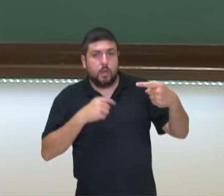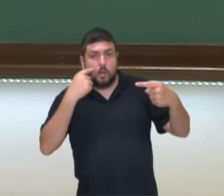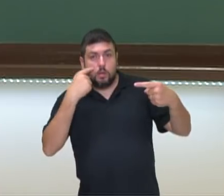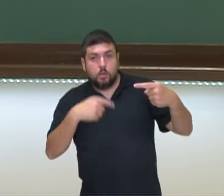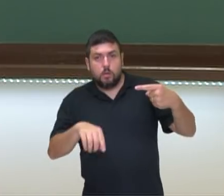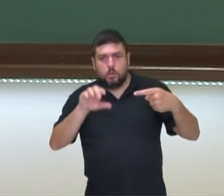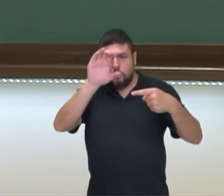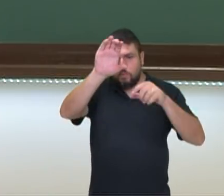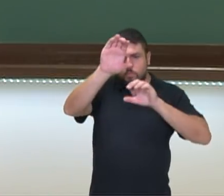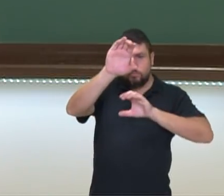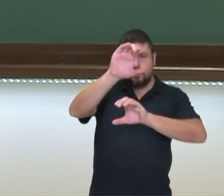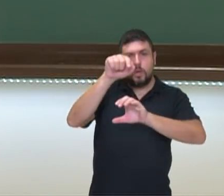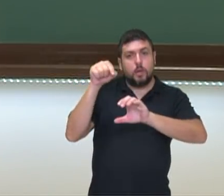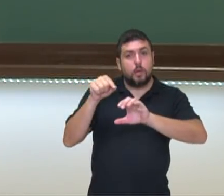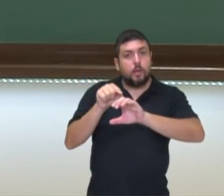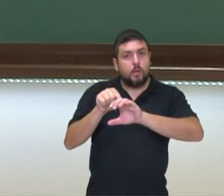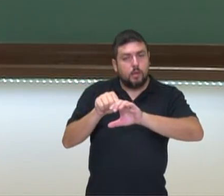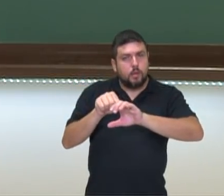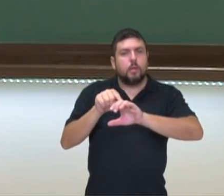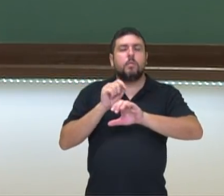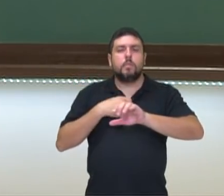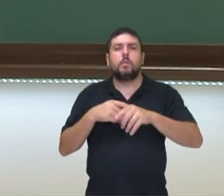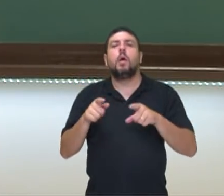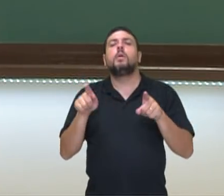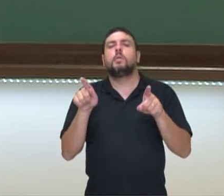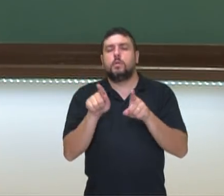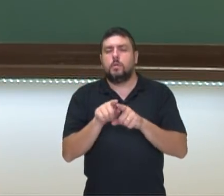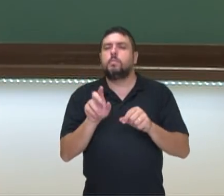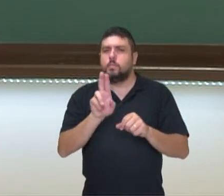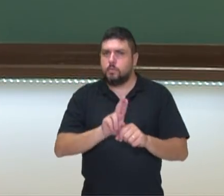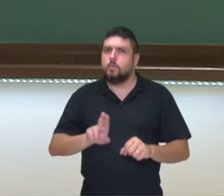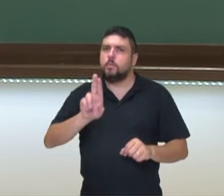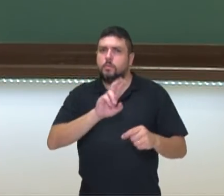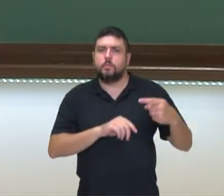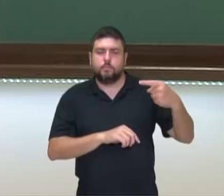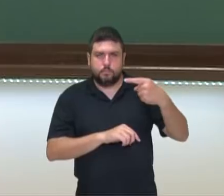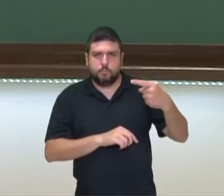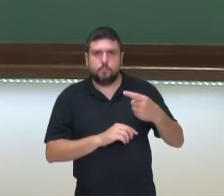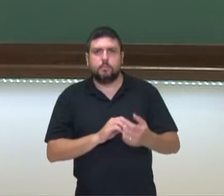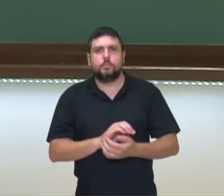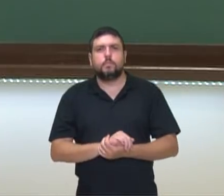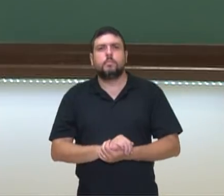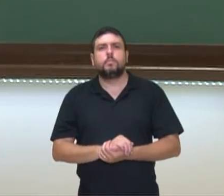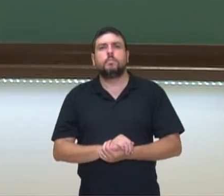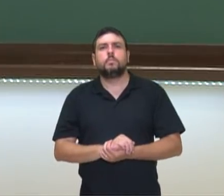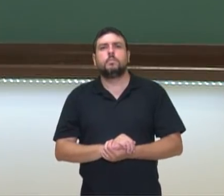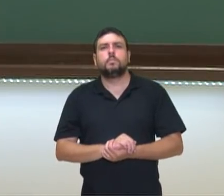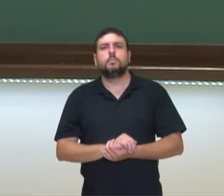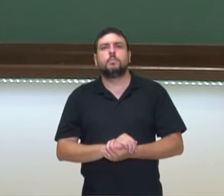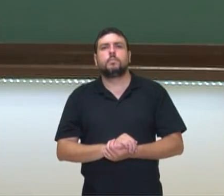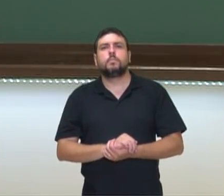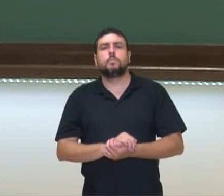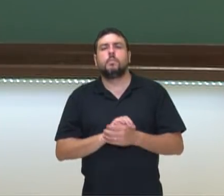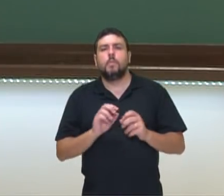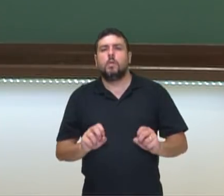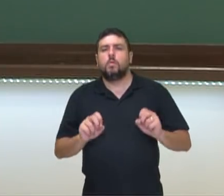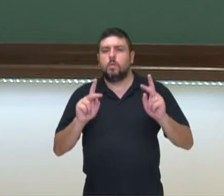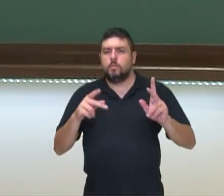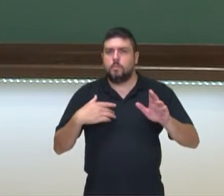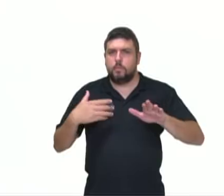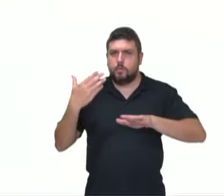o subtraindo, daí eu tenho que fazer também uma subtração, certo? Vamos lá. Vamos para um